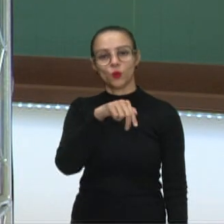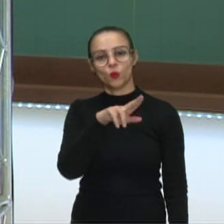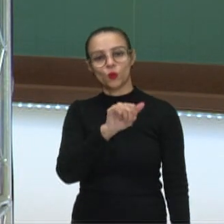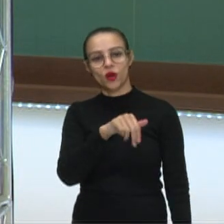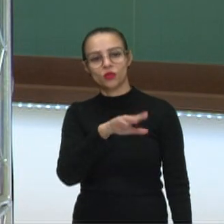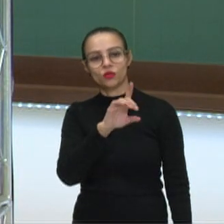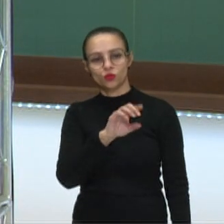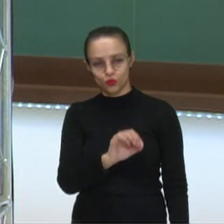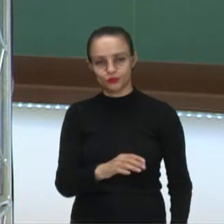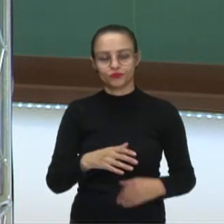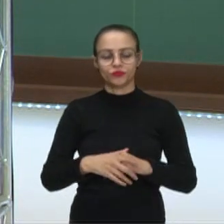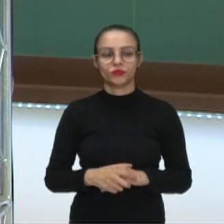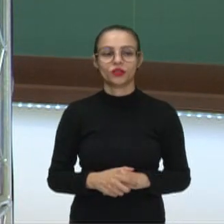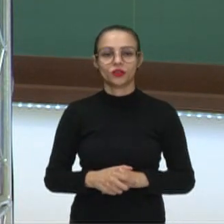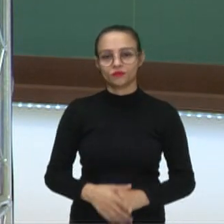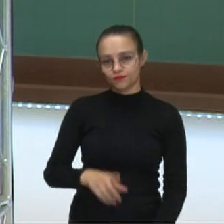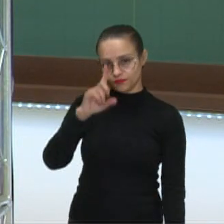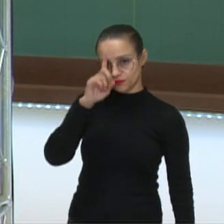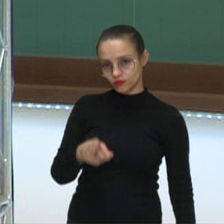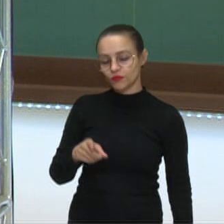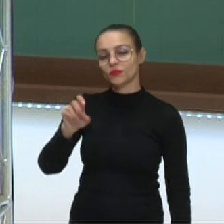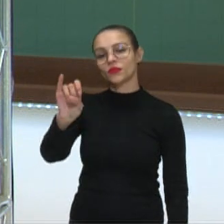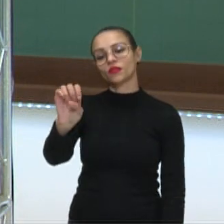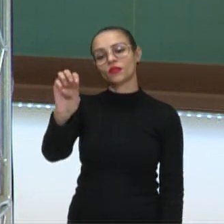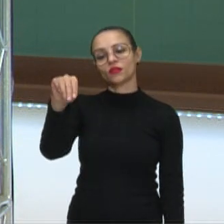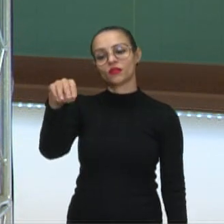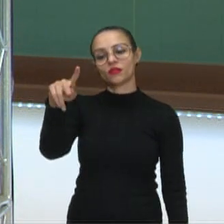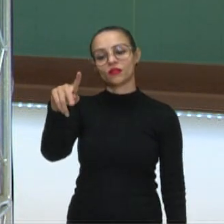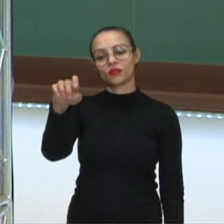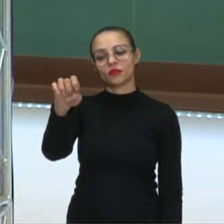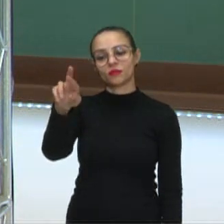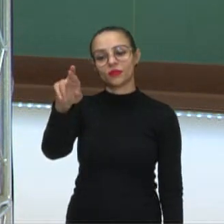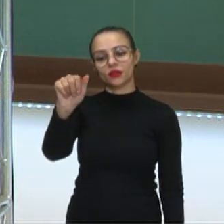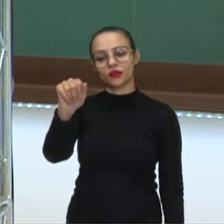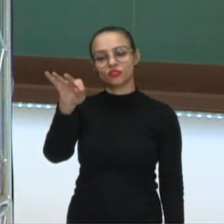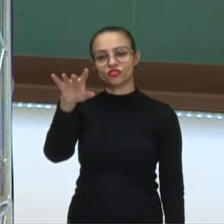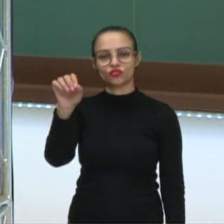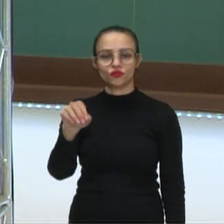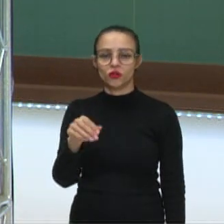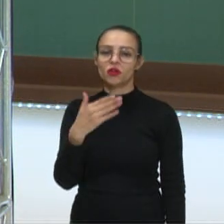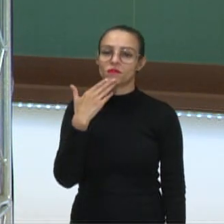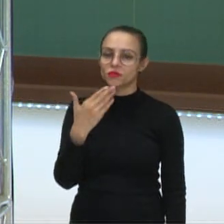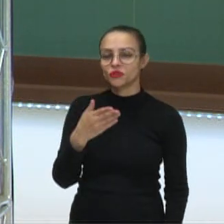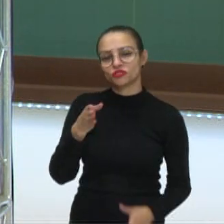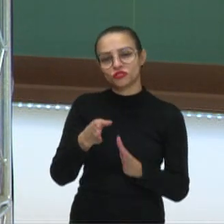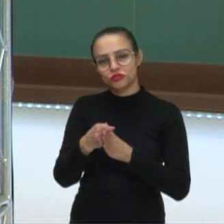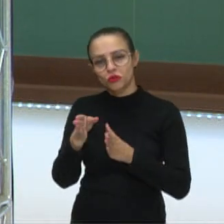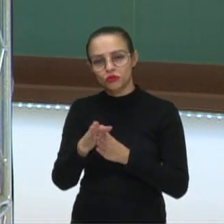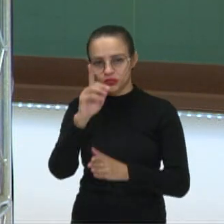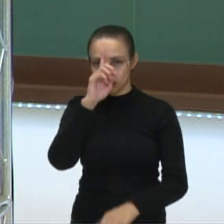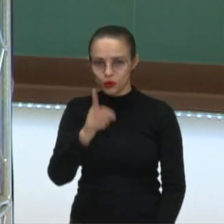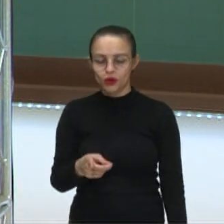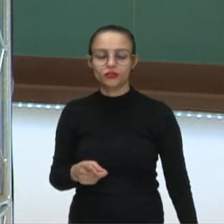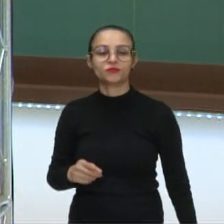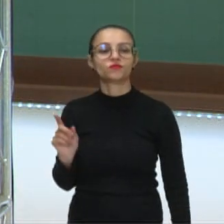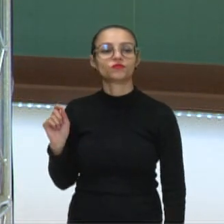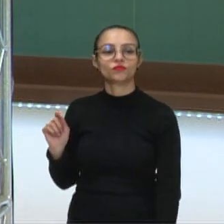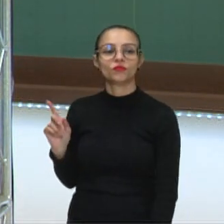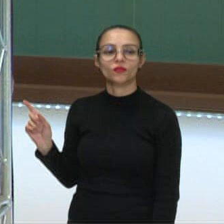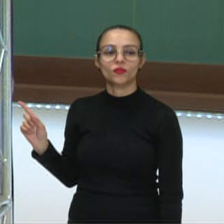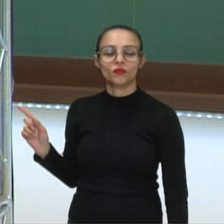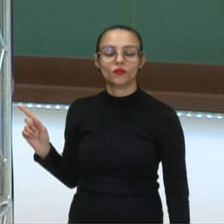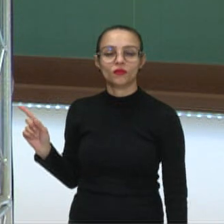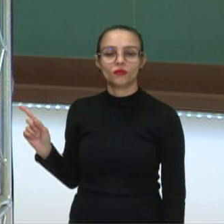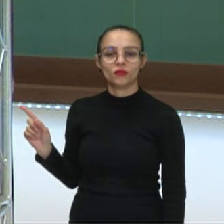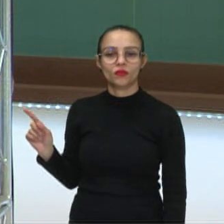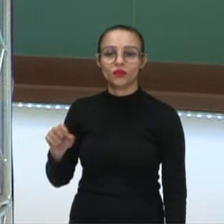calçar. E no imperativo, como o próprio nome diz, né? Um pedido, uma ordem, um conselho, eu tenho aqui, ó, o